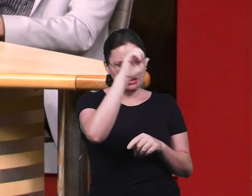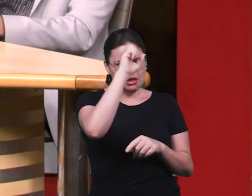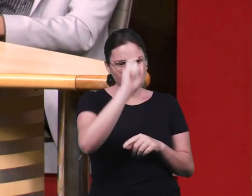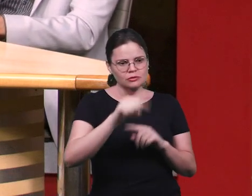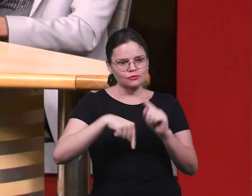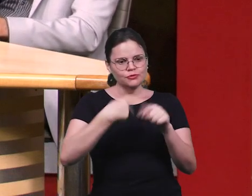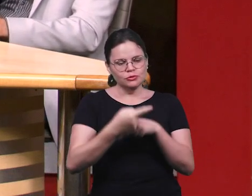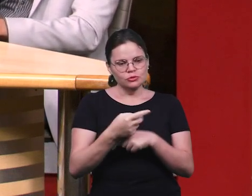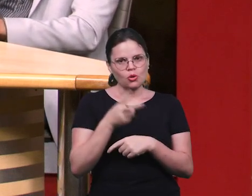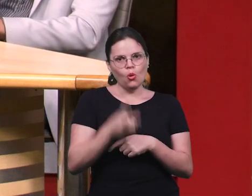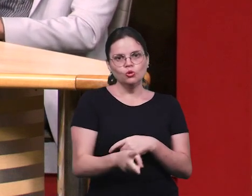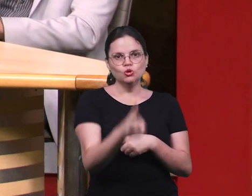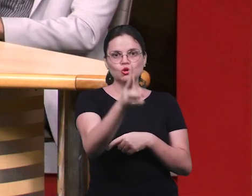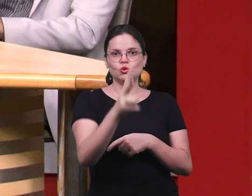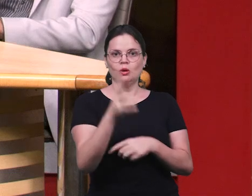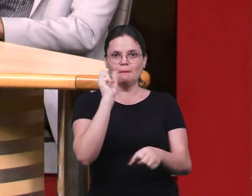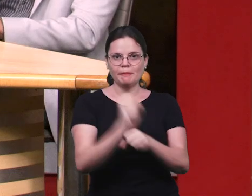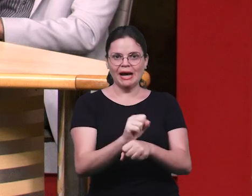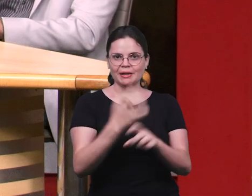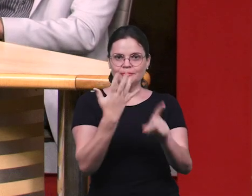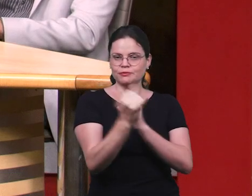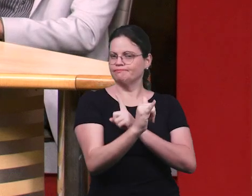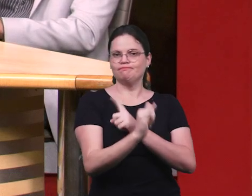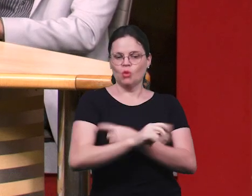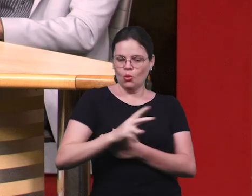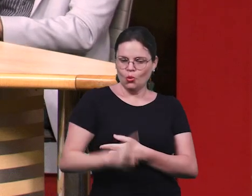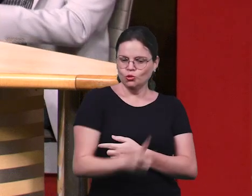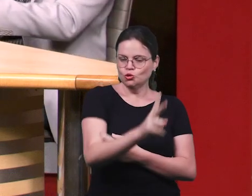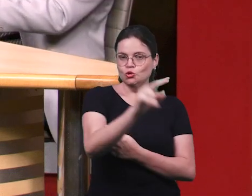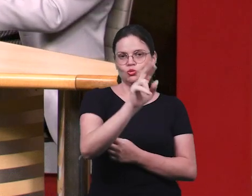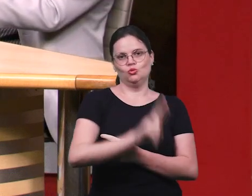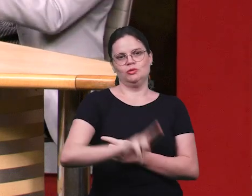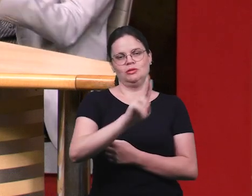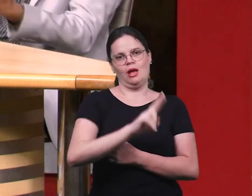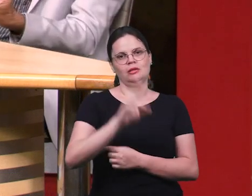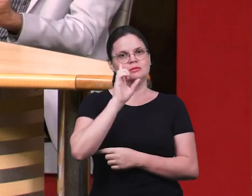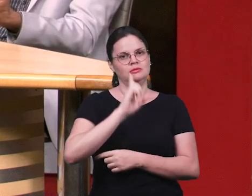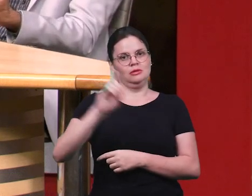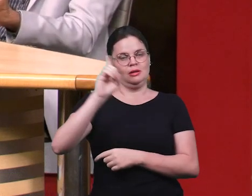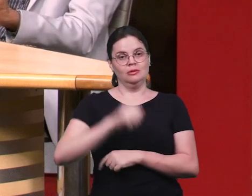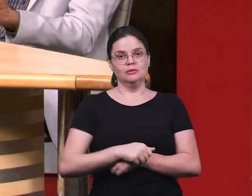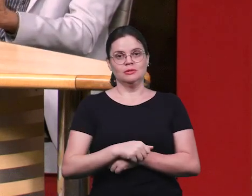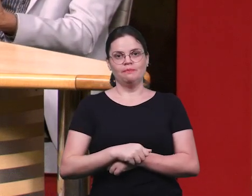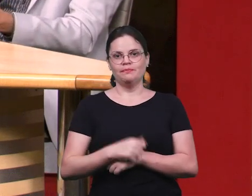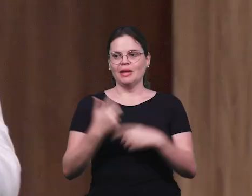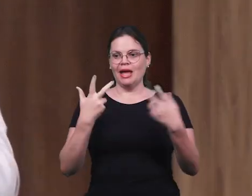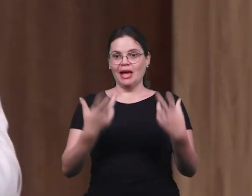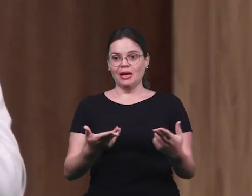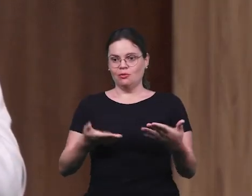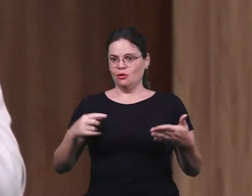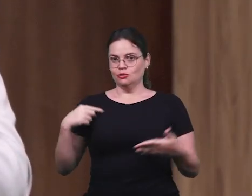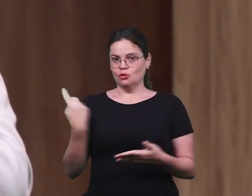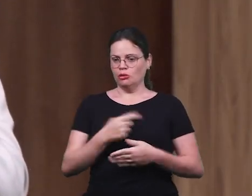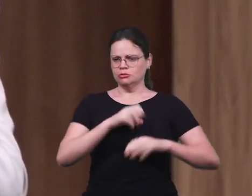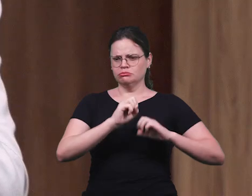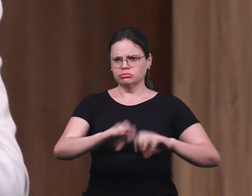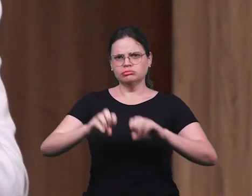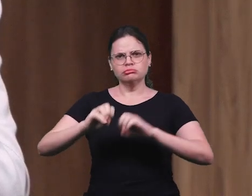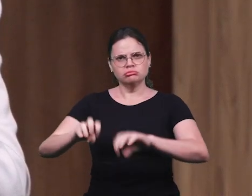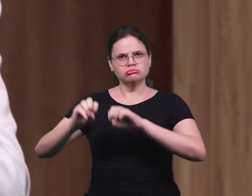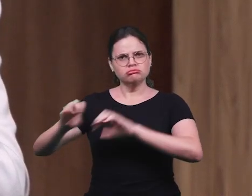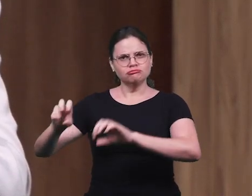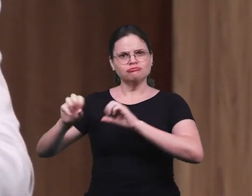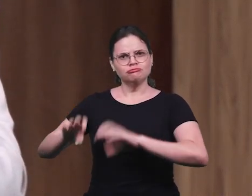preparada. Uma geração nova não pode ser preparada depois que a outra morrer. Ela tem que ser preparada enquanto a outra está